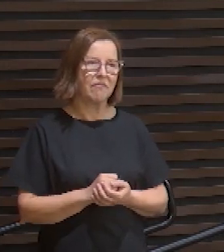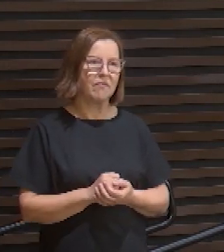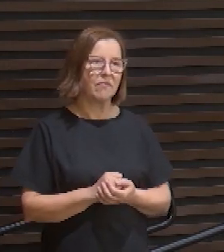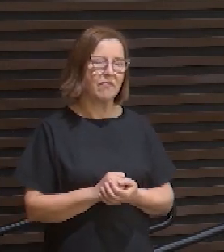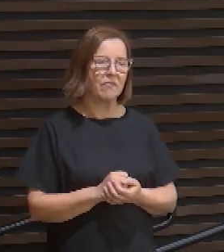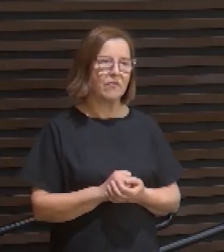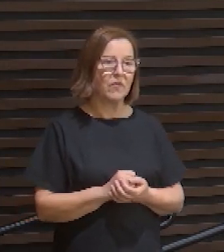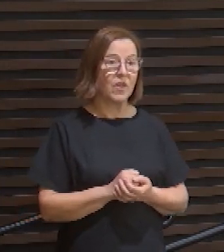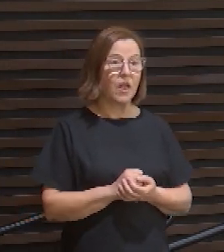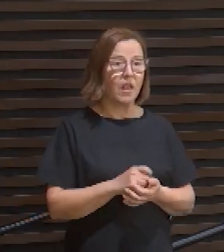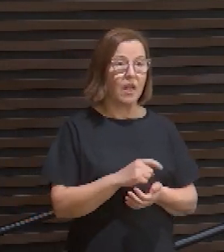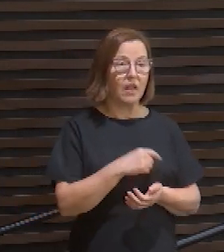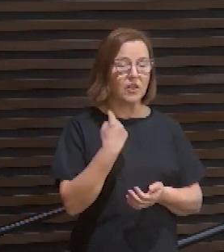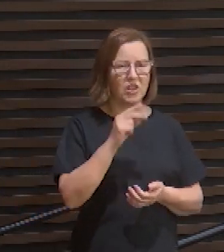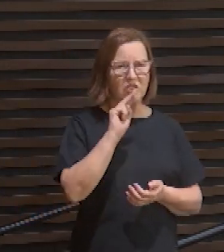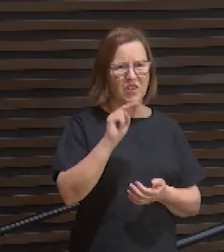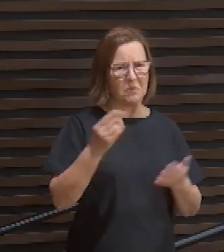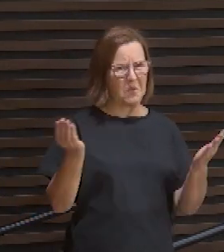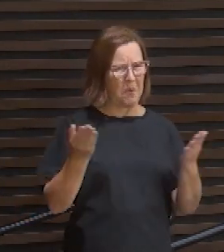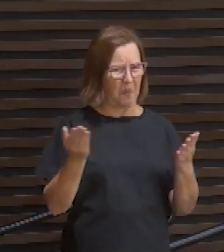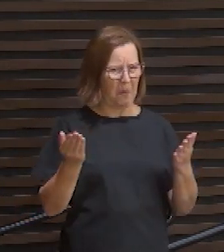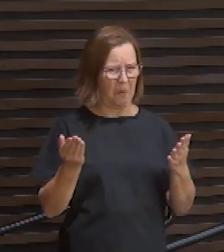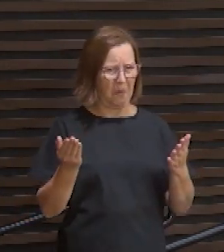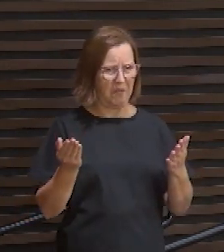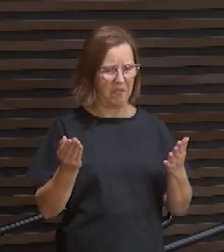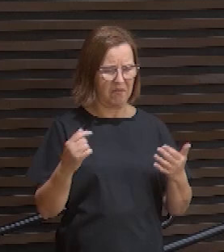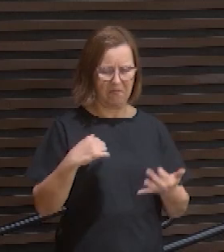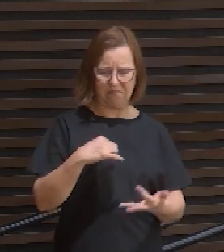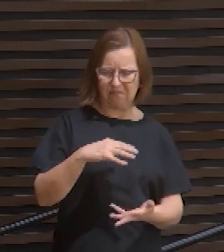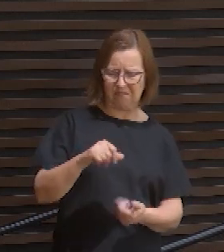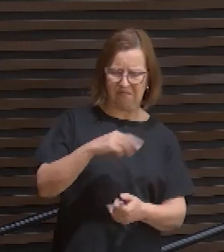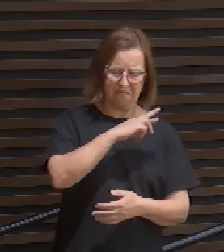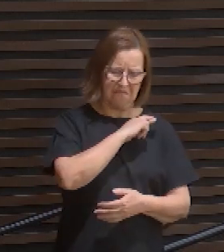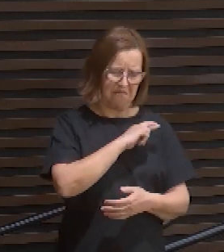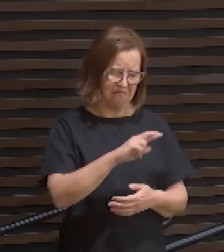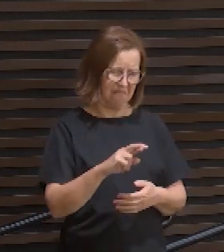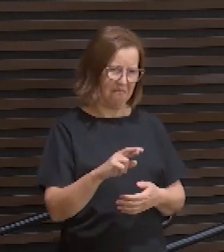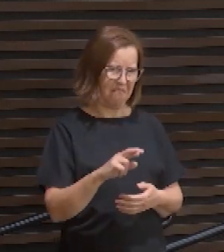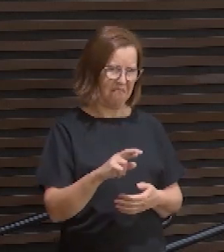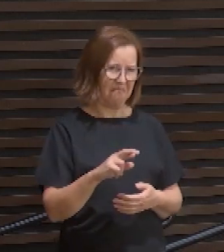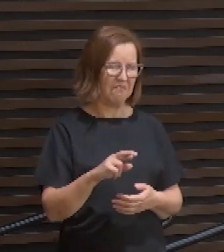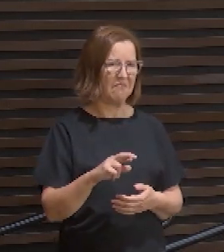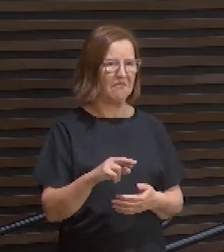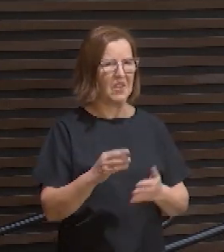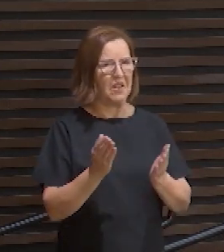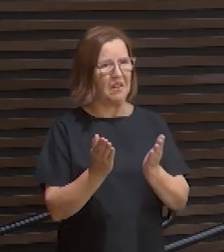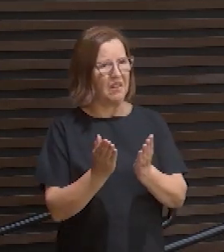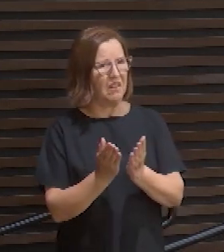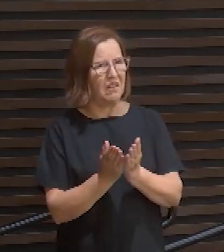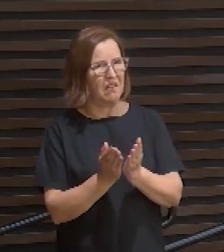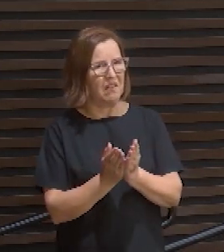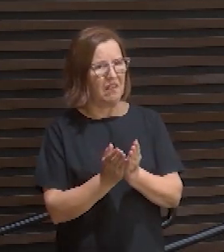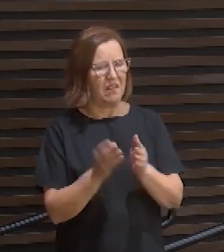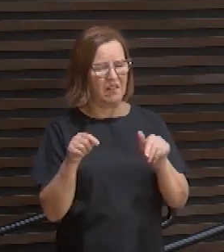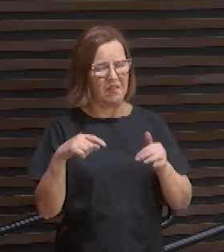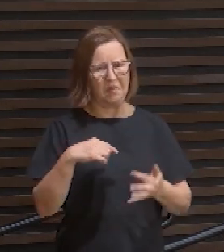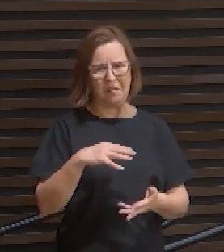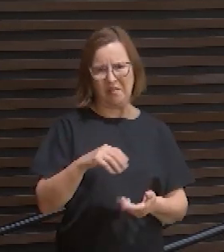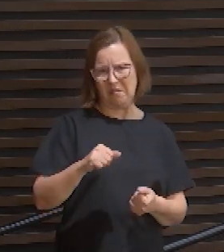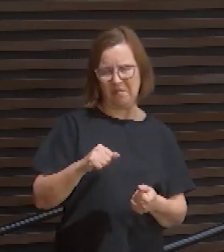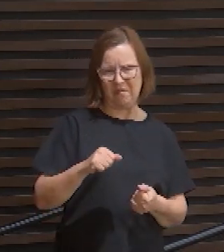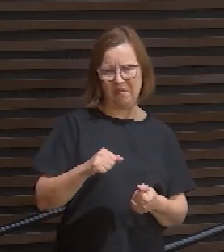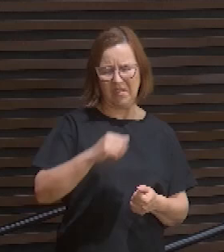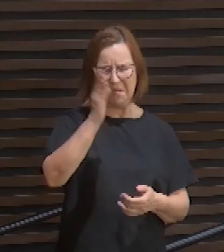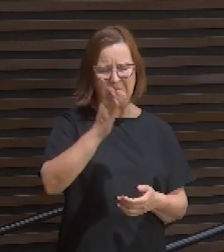na religião contemporânea, no cristianismo contemporâneo, no evangelicalismo brasileiro e